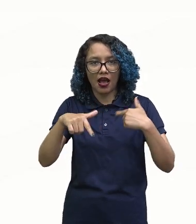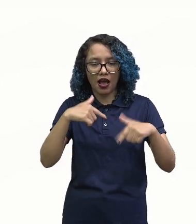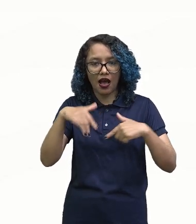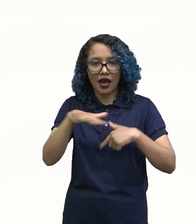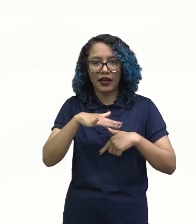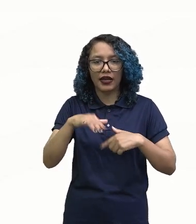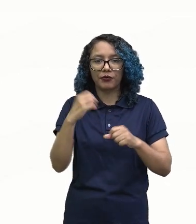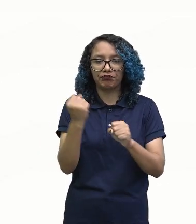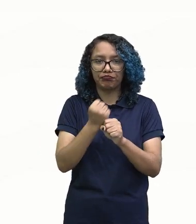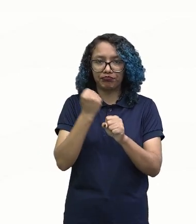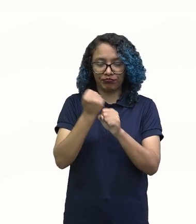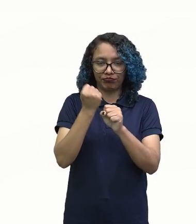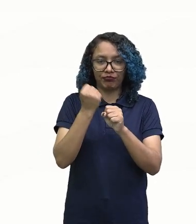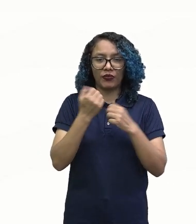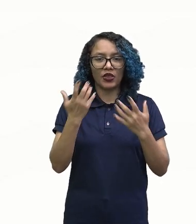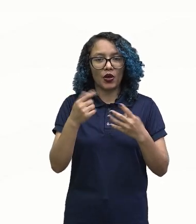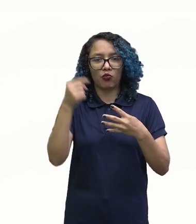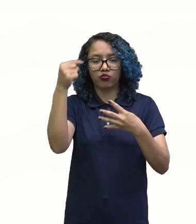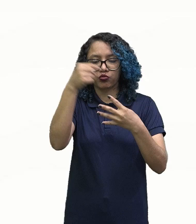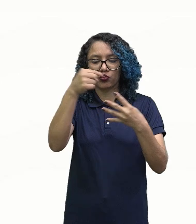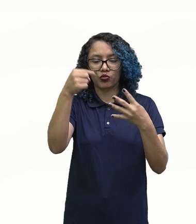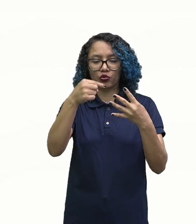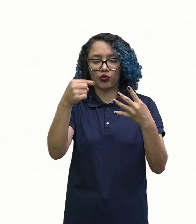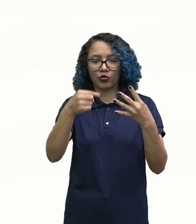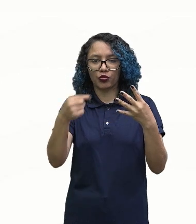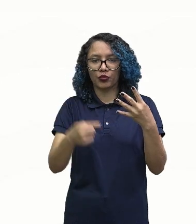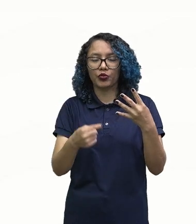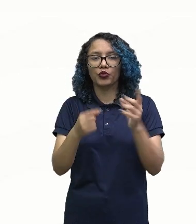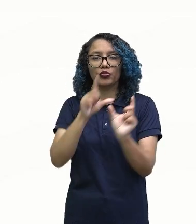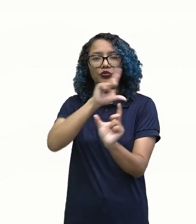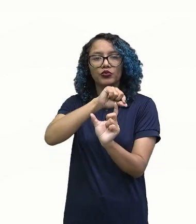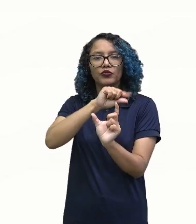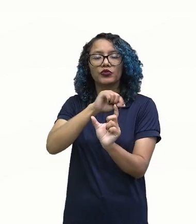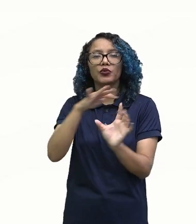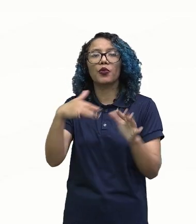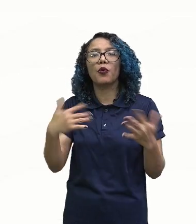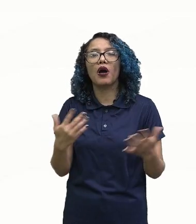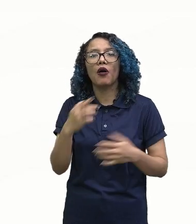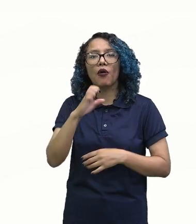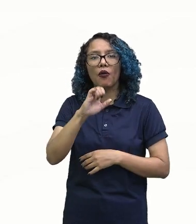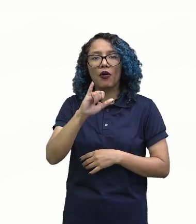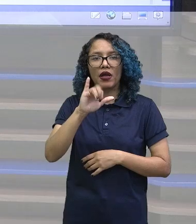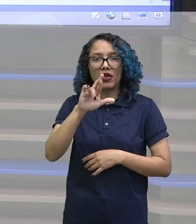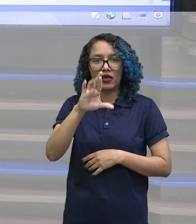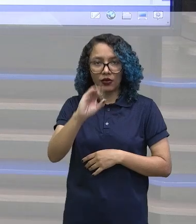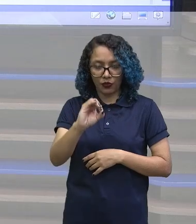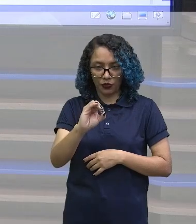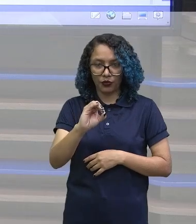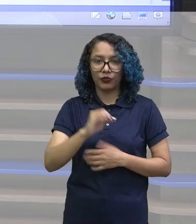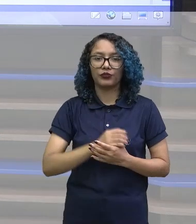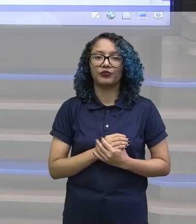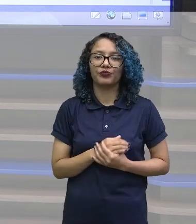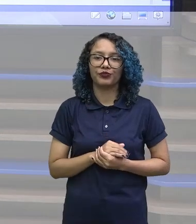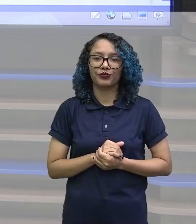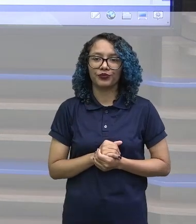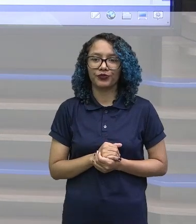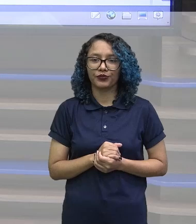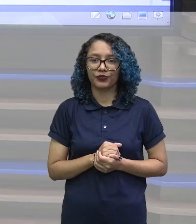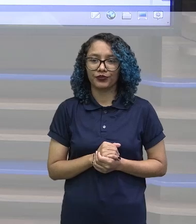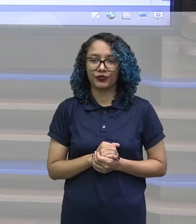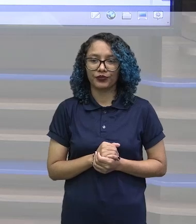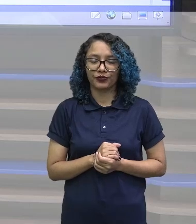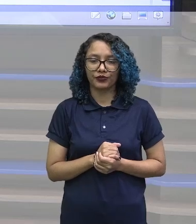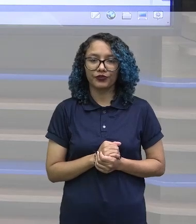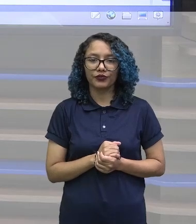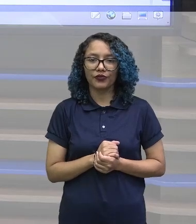em todas essas palavras temos aí o sufixo eiro, né? Então, nós temos a